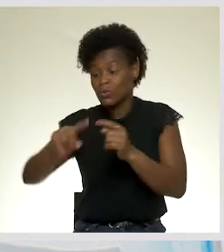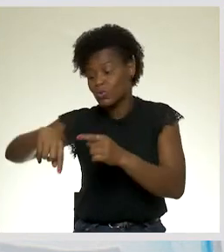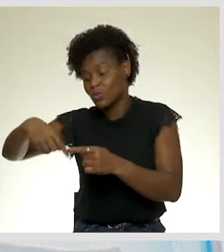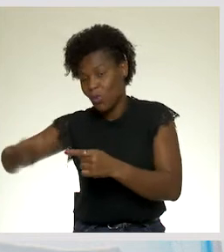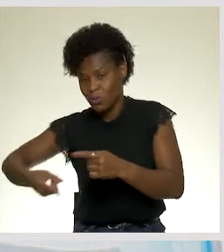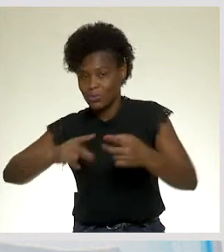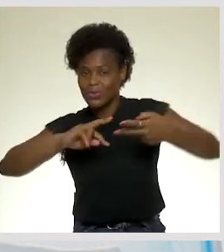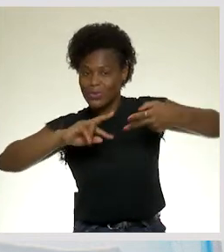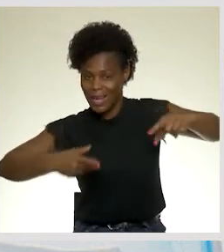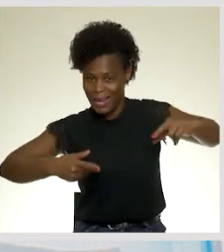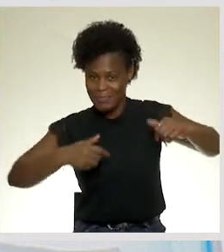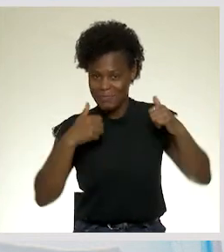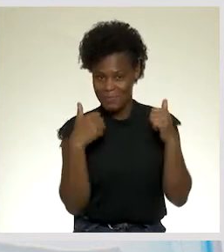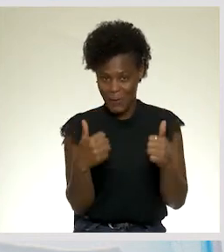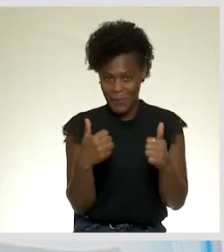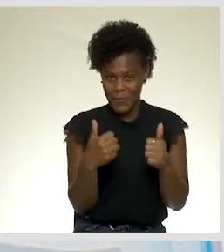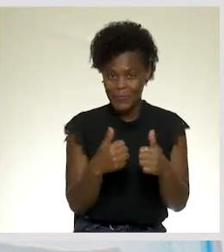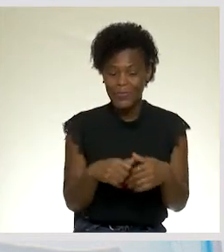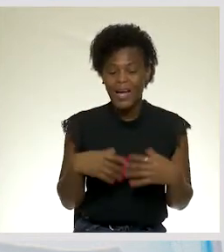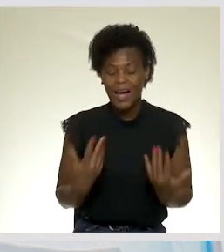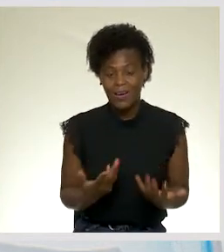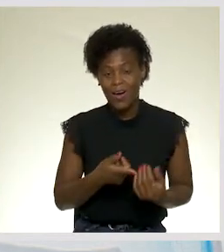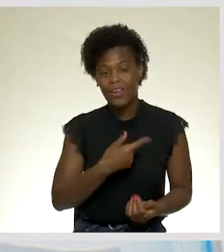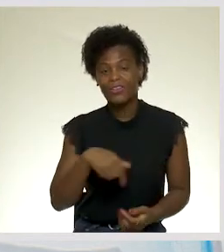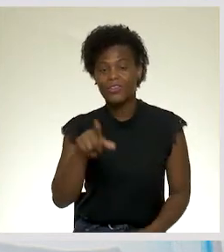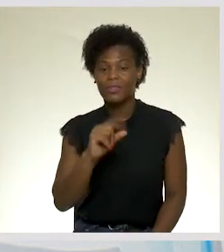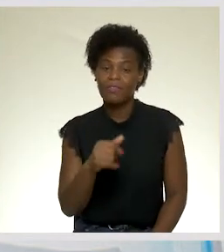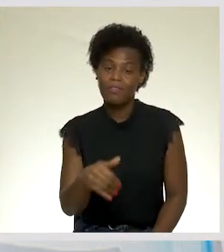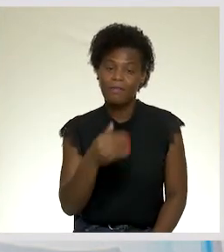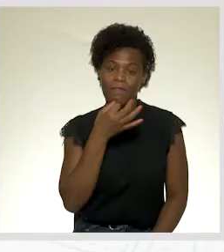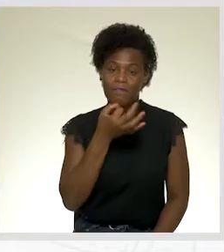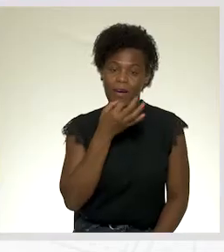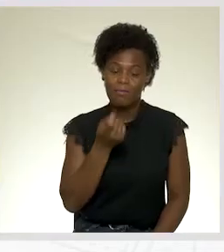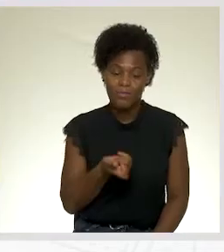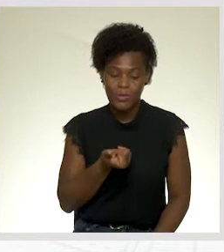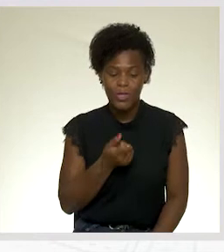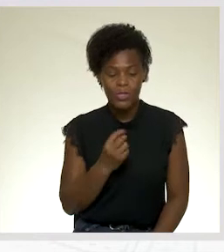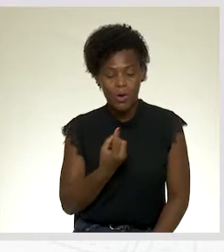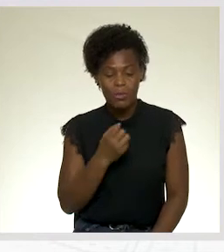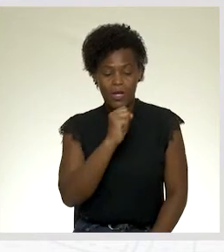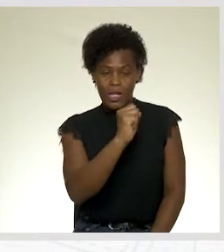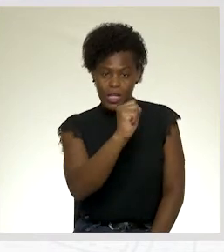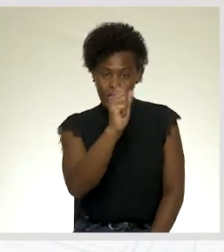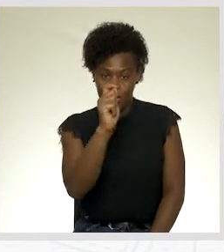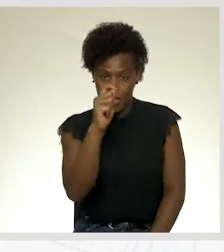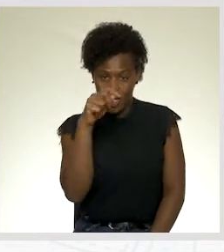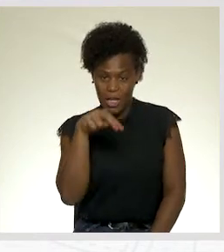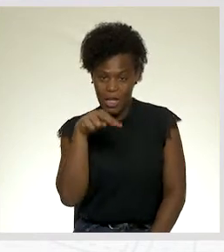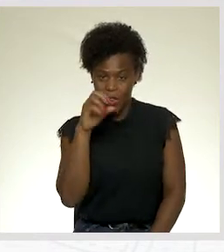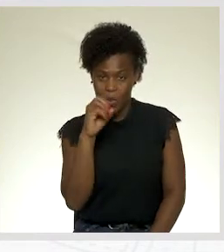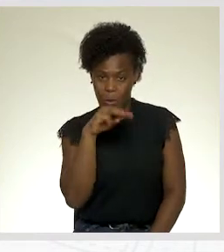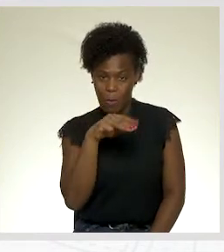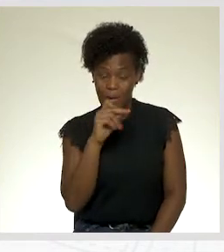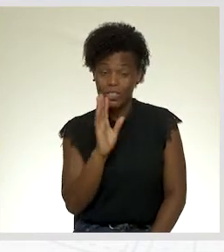genes. Tá bom? Vamos agora falar também um pouco sobre o genoma, porque já falamos de